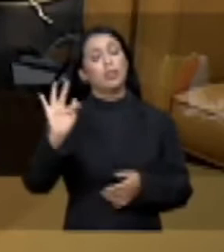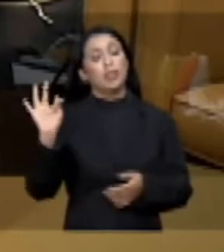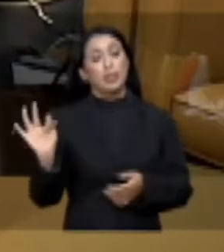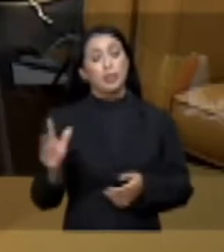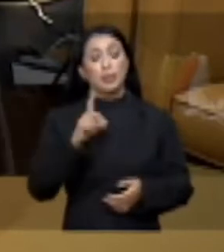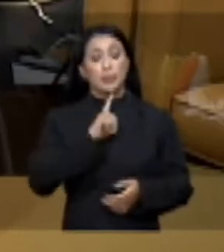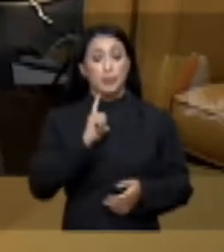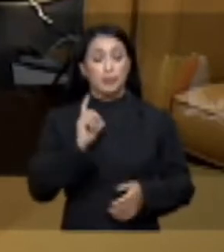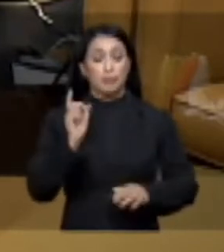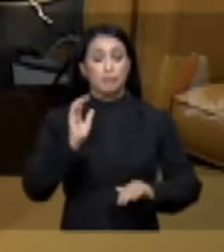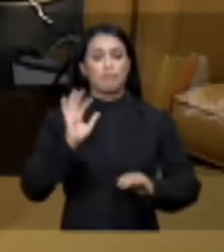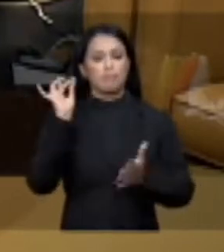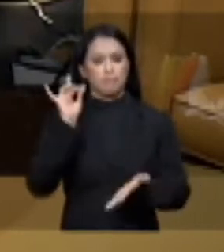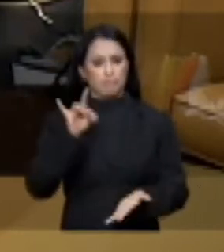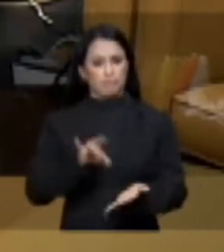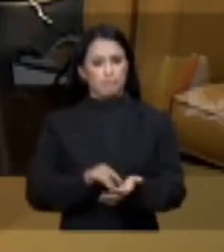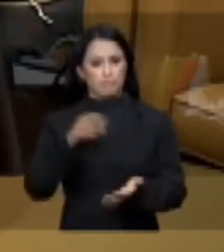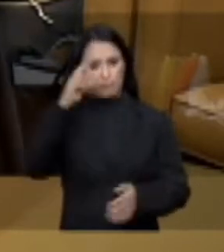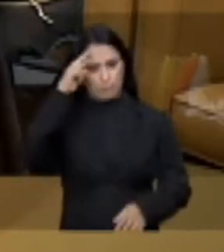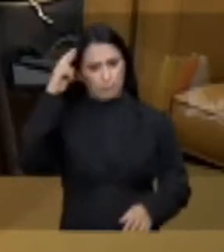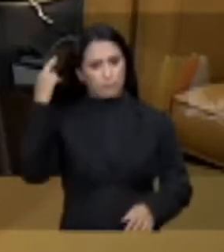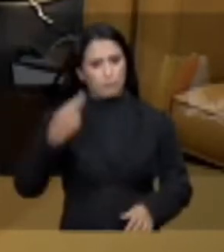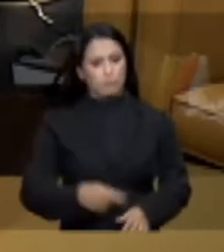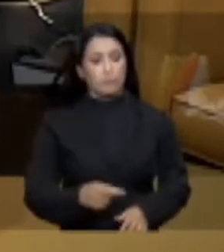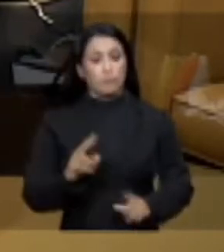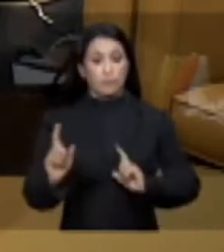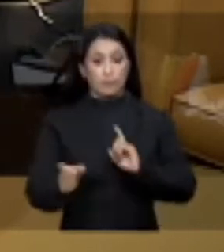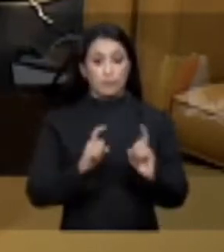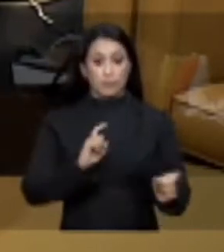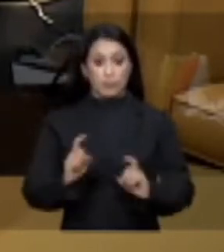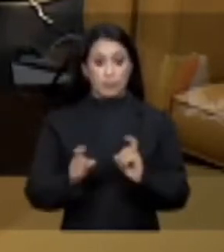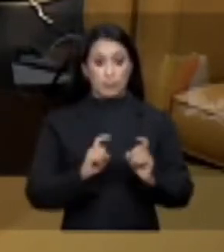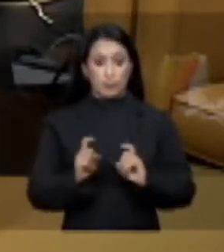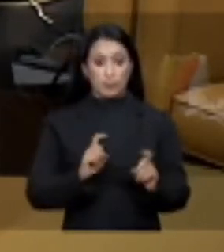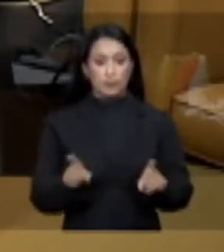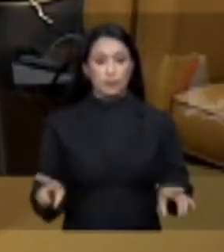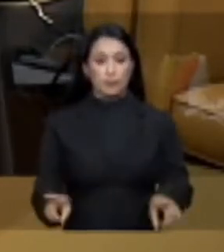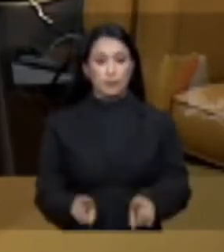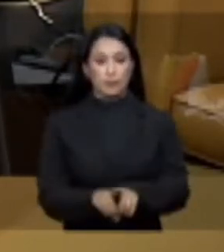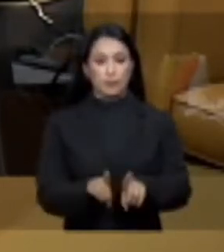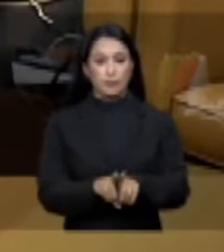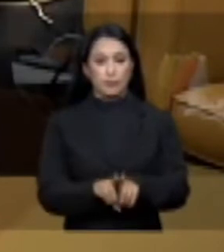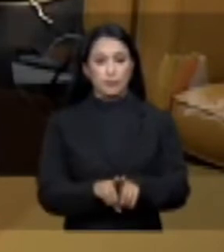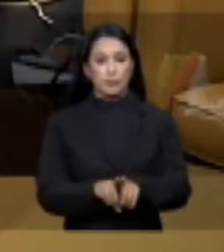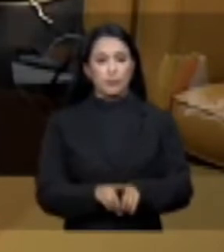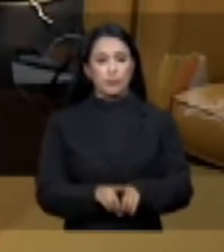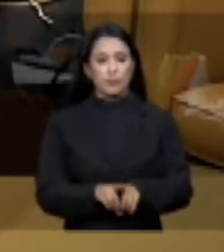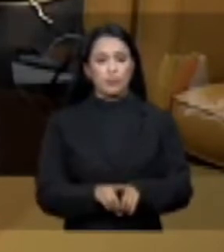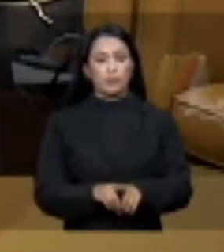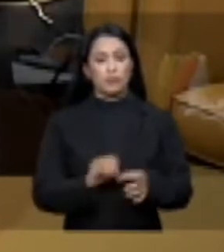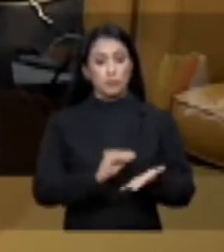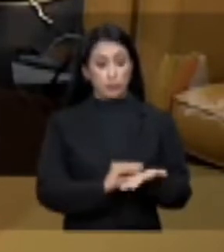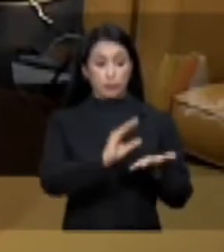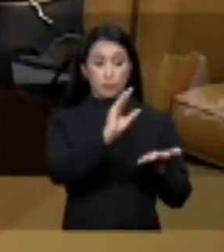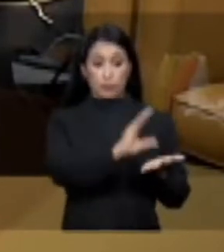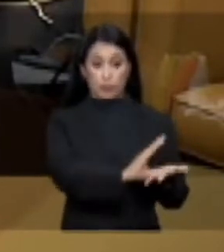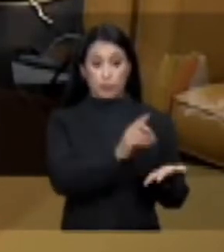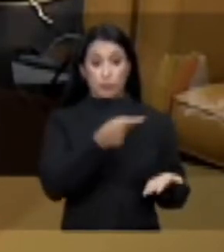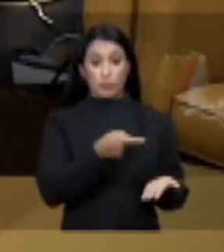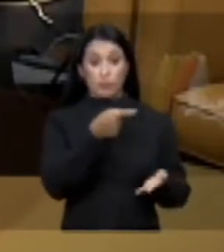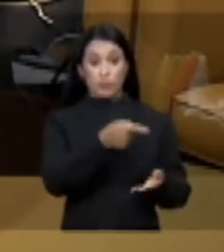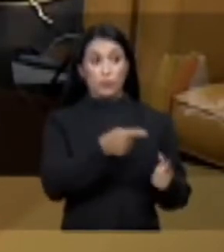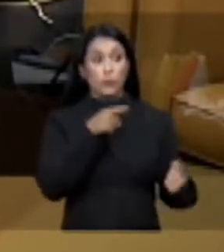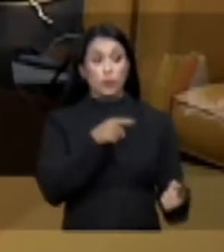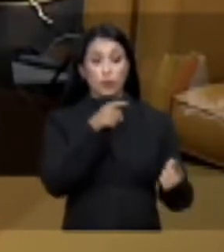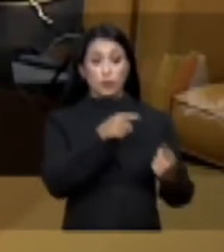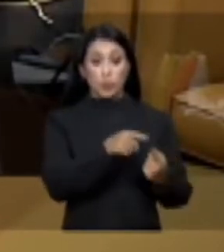assegurar investimentos eficientes, respeitar o dever de probidade administrativa e ainda assegurar que os referidos recursos atinjam, de fato, o